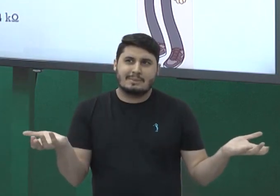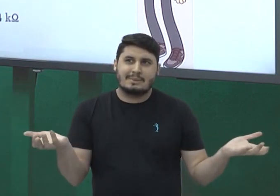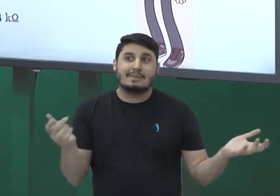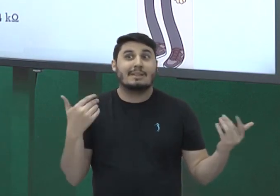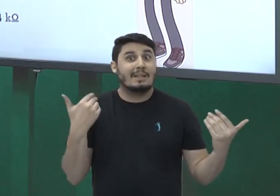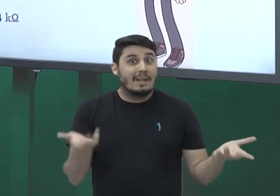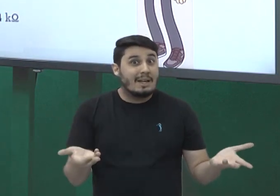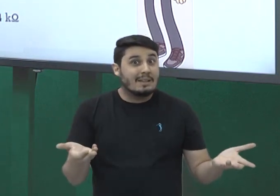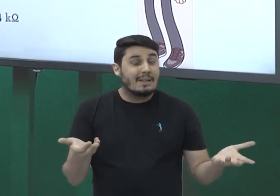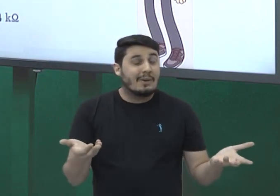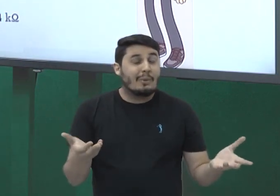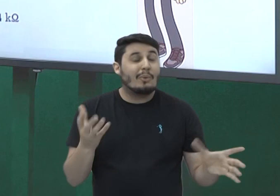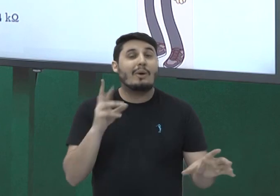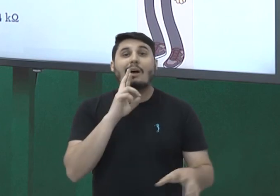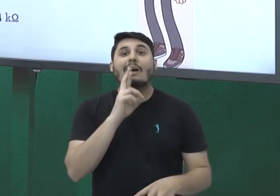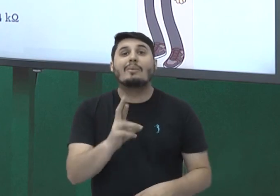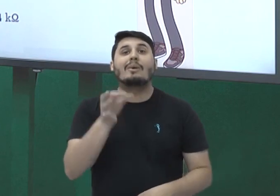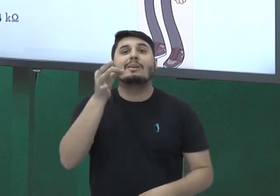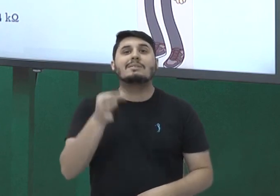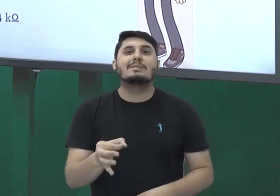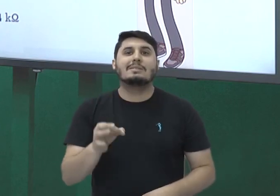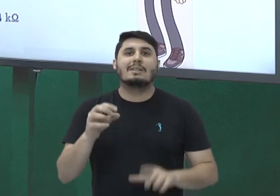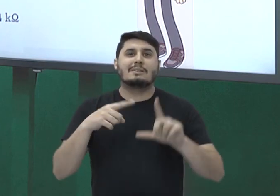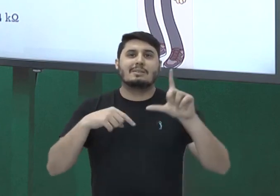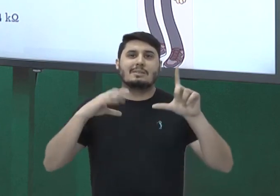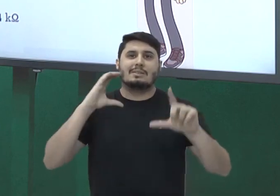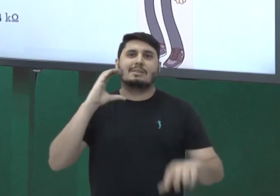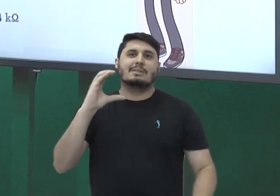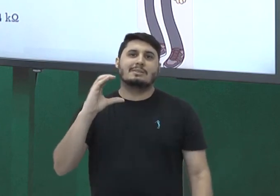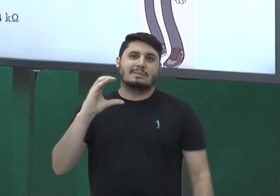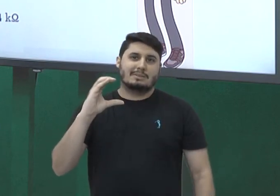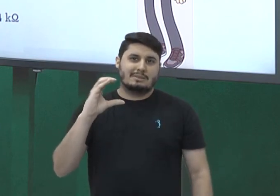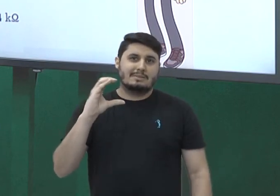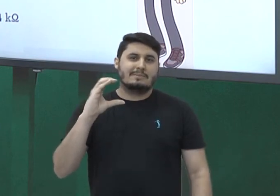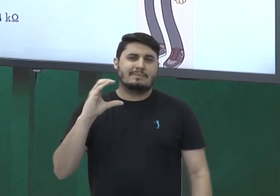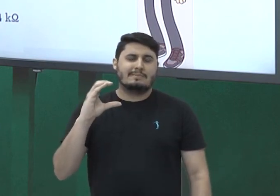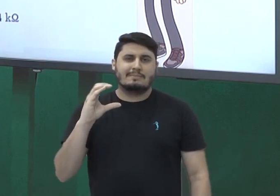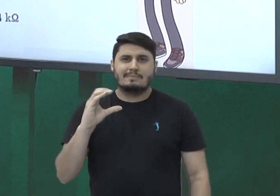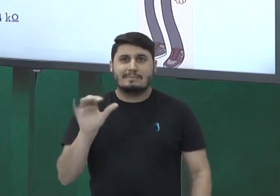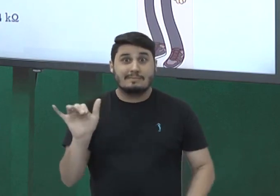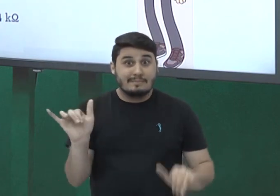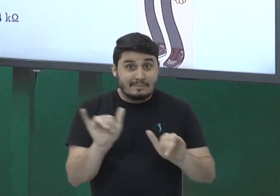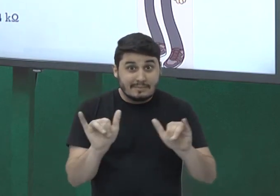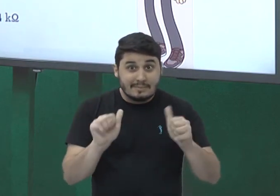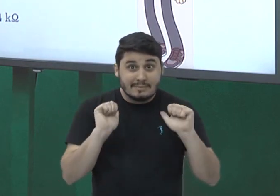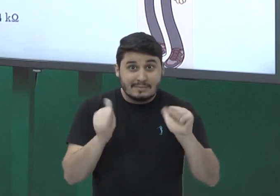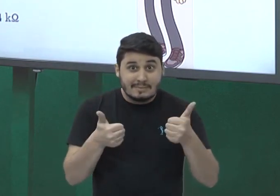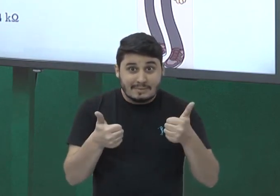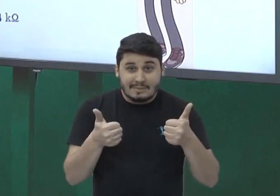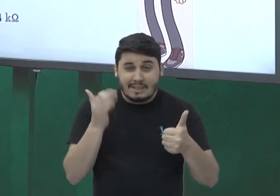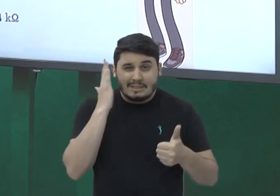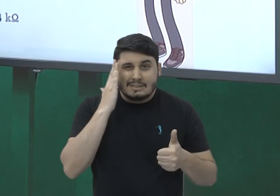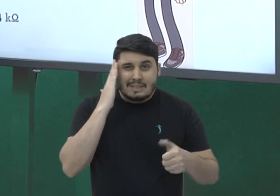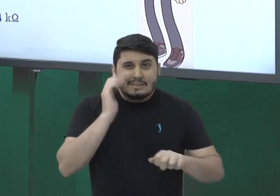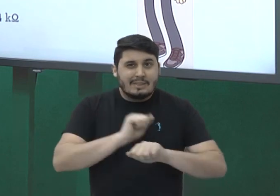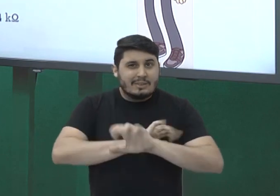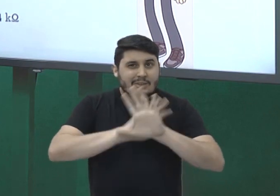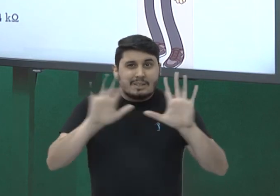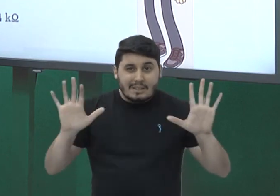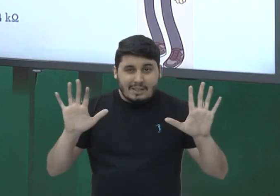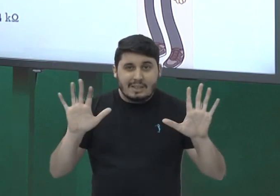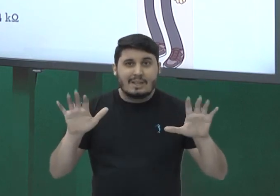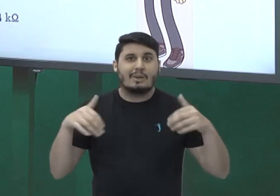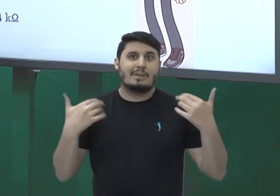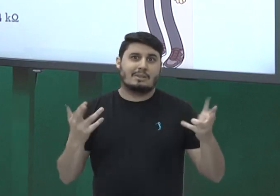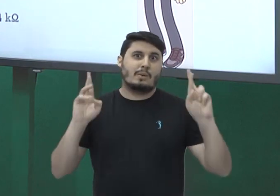questão é a letra C. Tá beleza, meus queridos? Tudo certinho? Então, pessoal, espero que